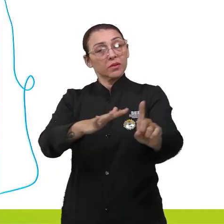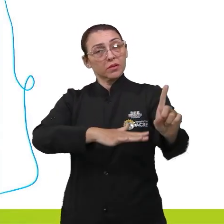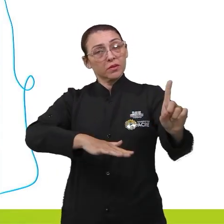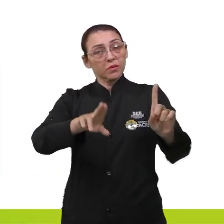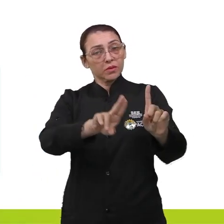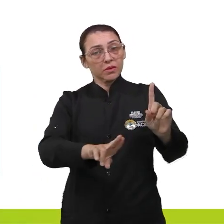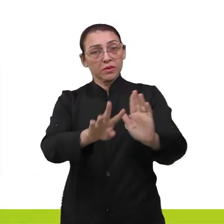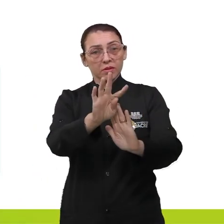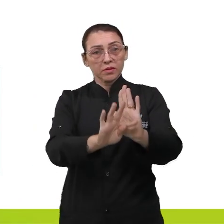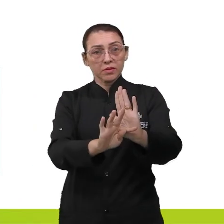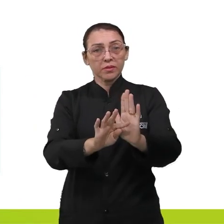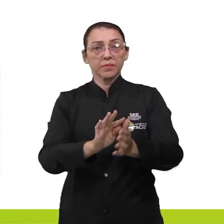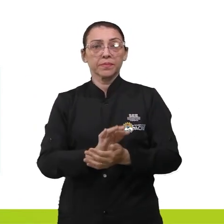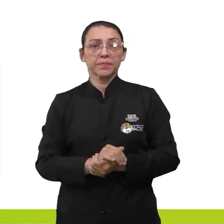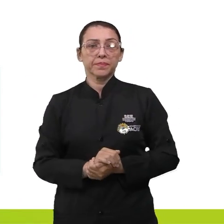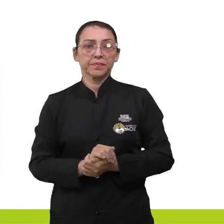texto.